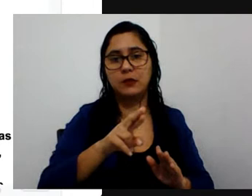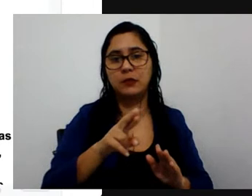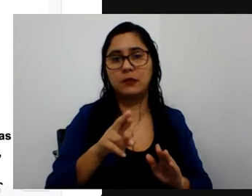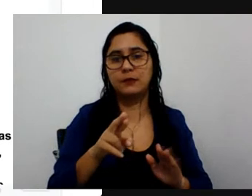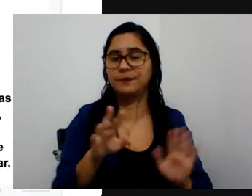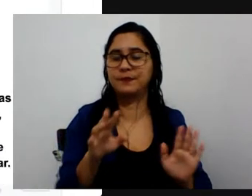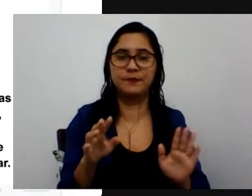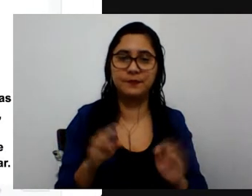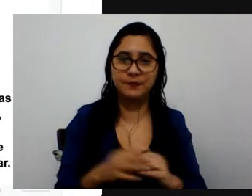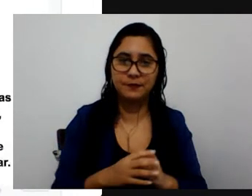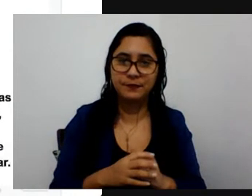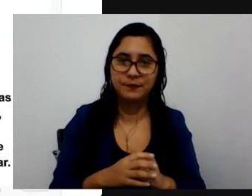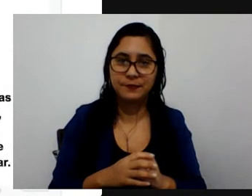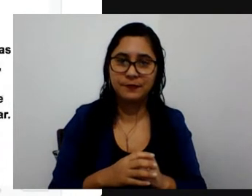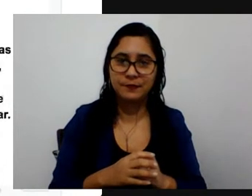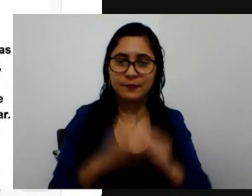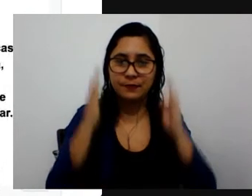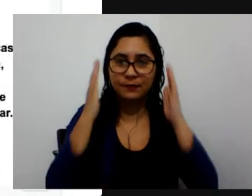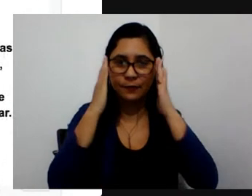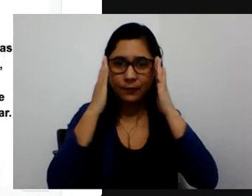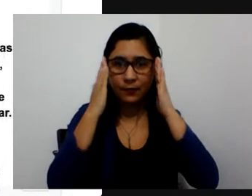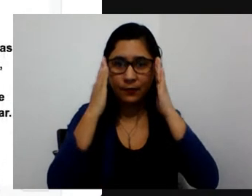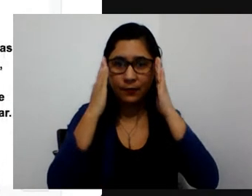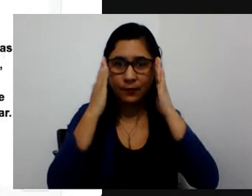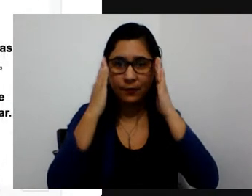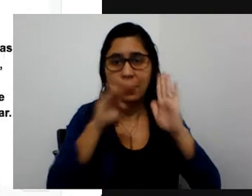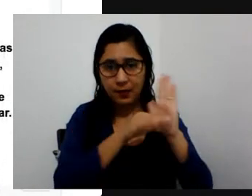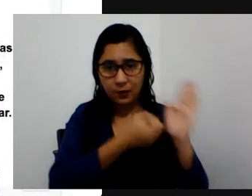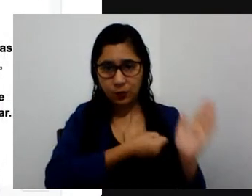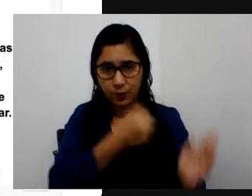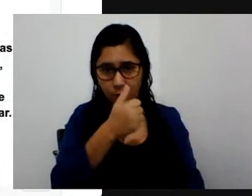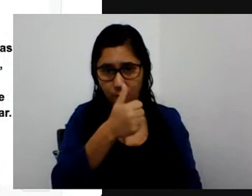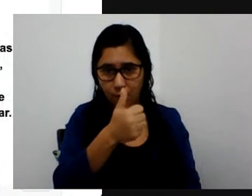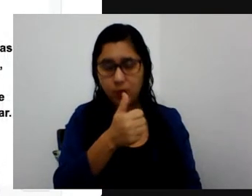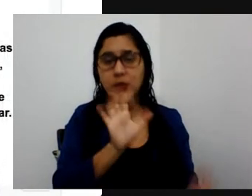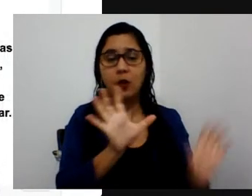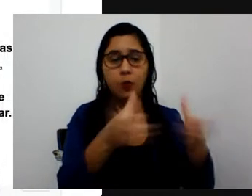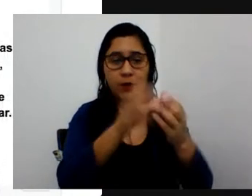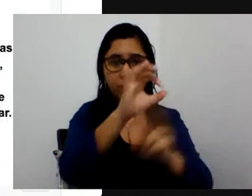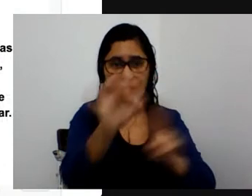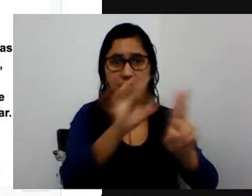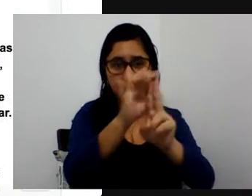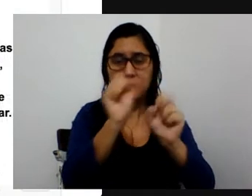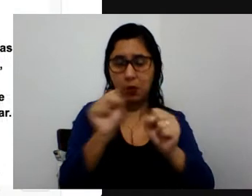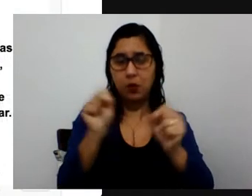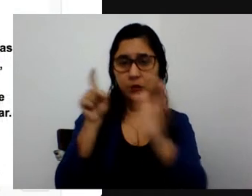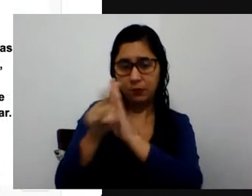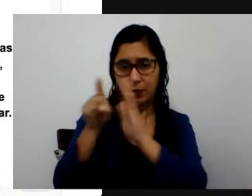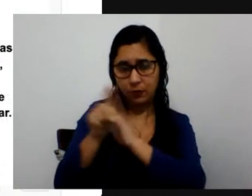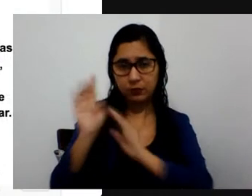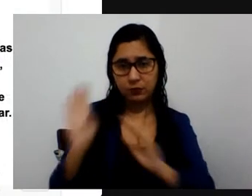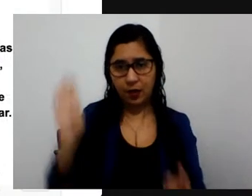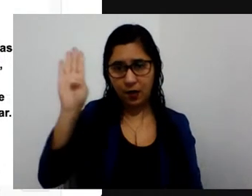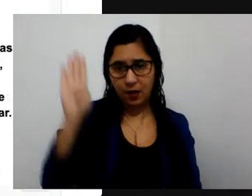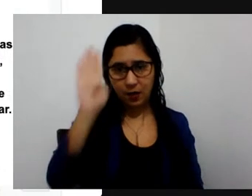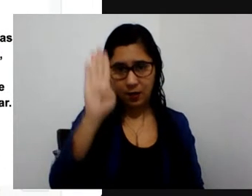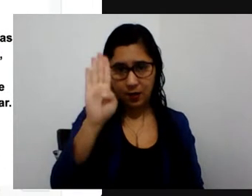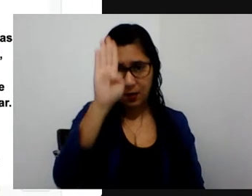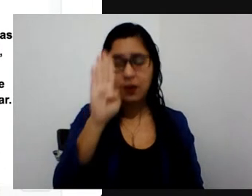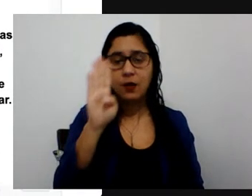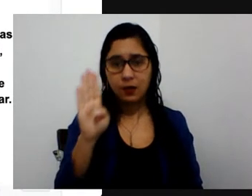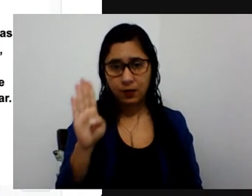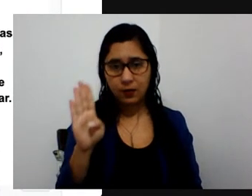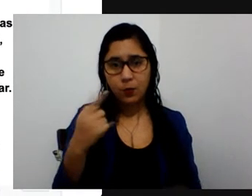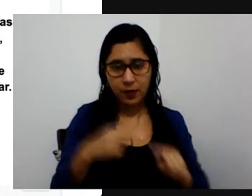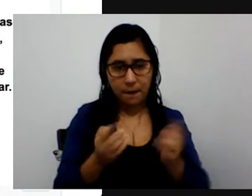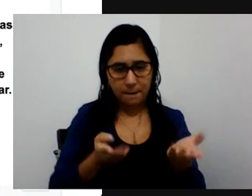margem a direito de resposta. Tá? No item 11, a fiscal poderá fazer perguntas às candidaturas que serão formuladas pelo